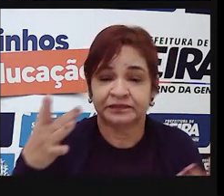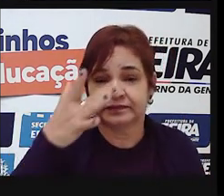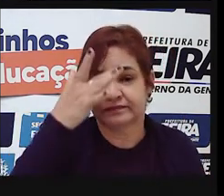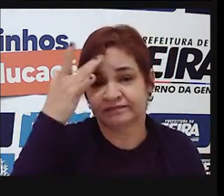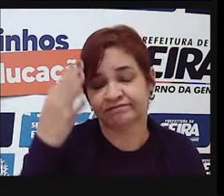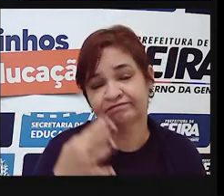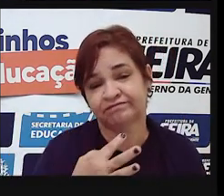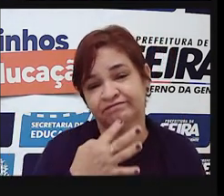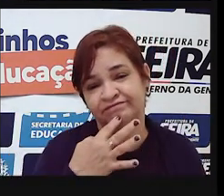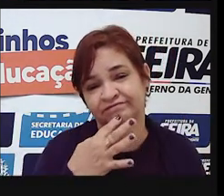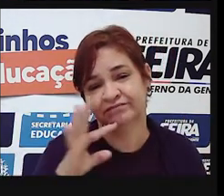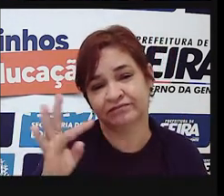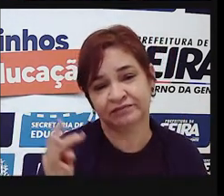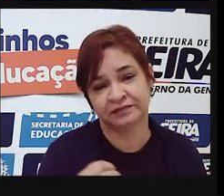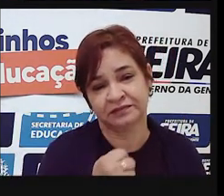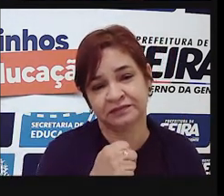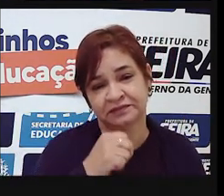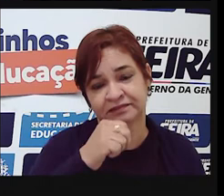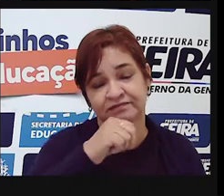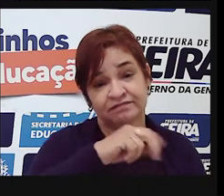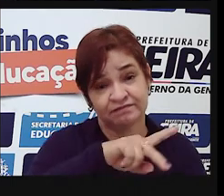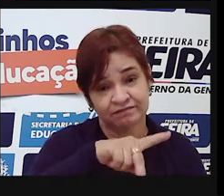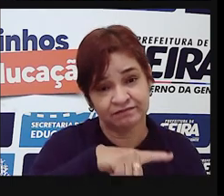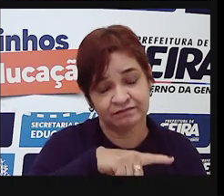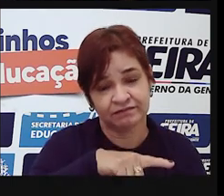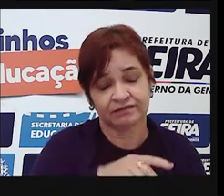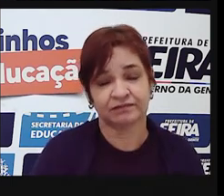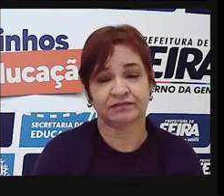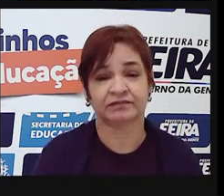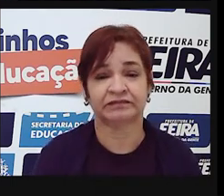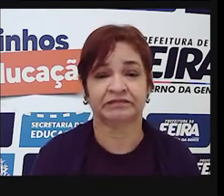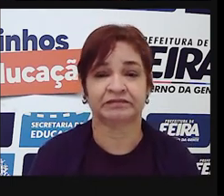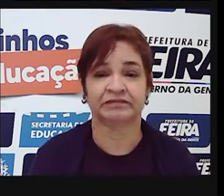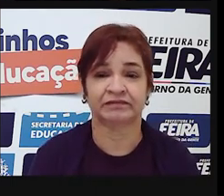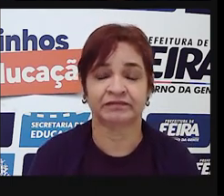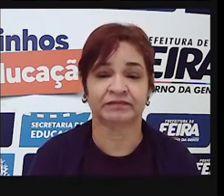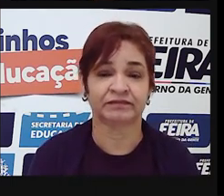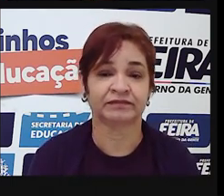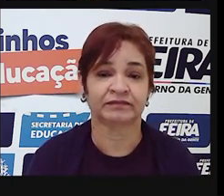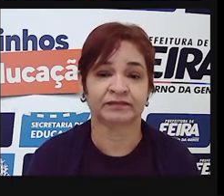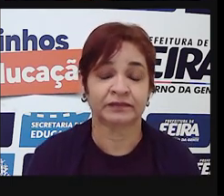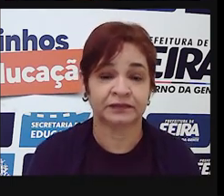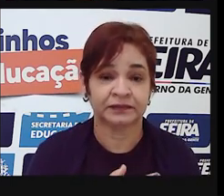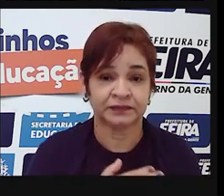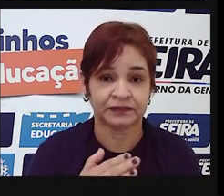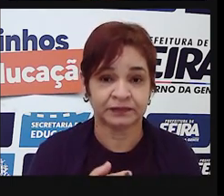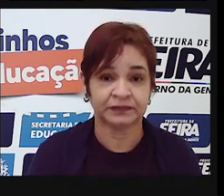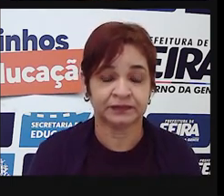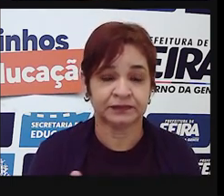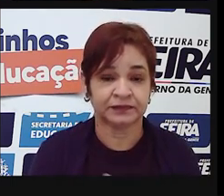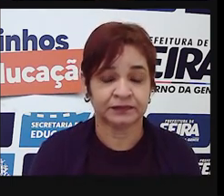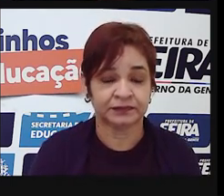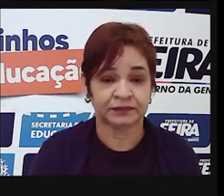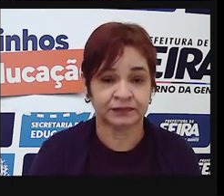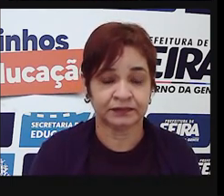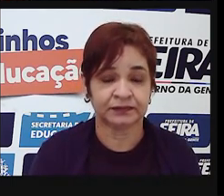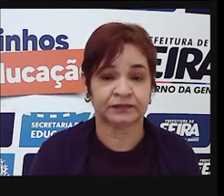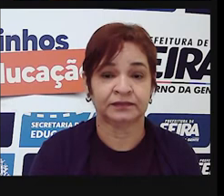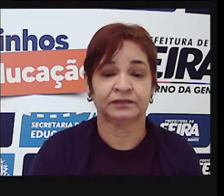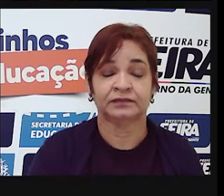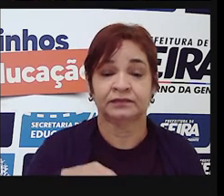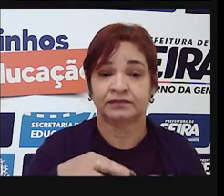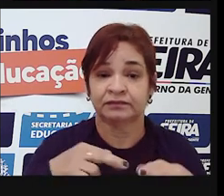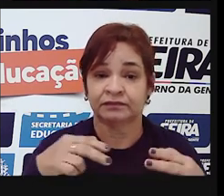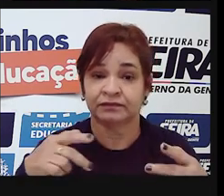mundo. Em 2005, fundou o movimento Afropop Brasileiro,